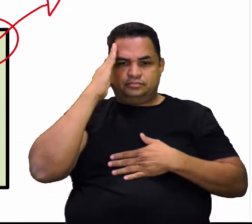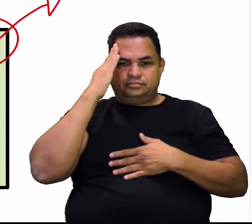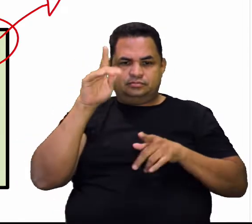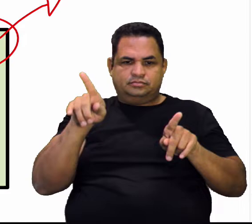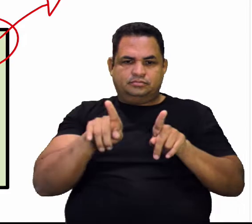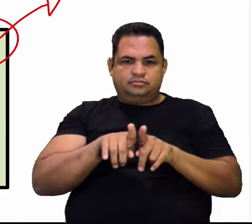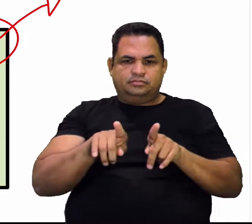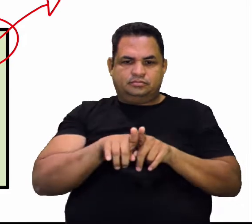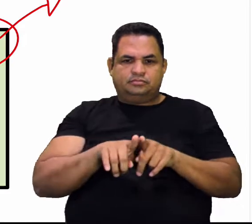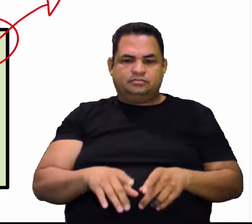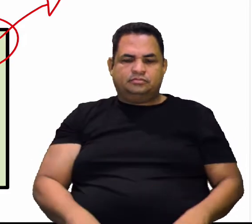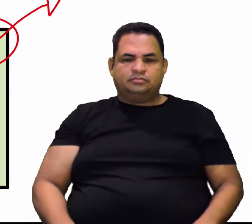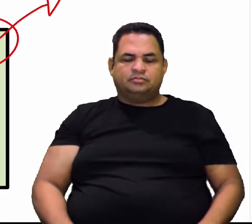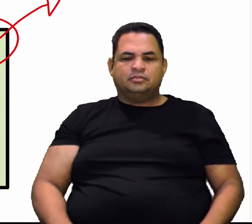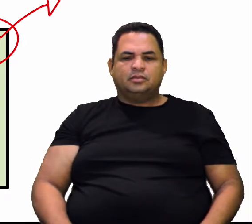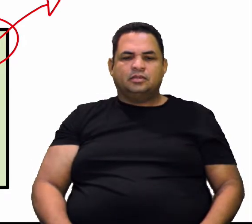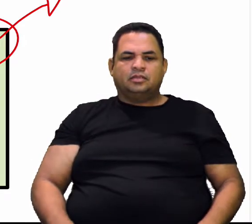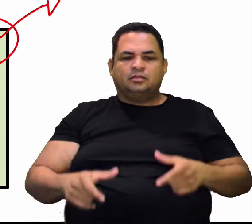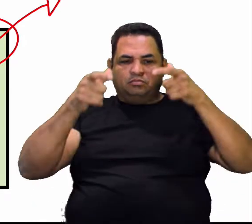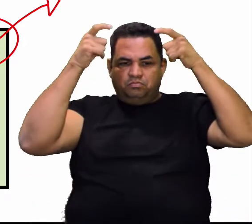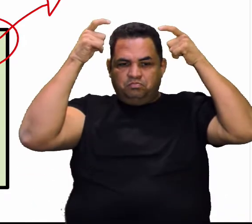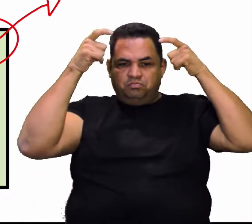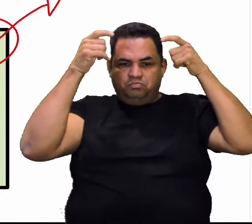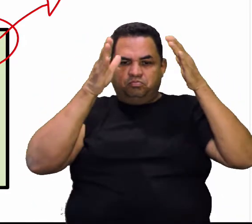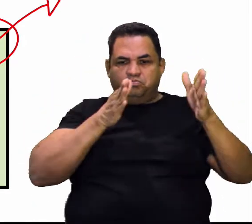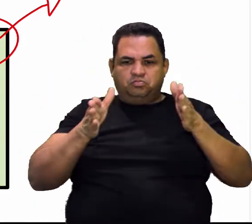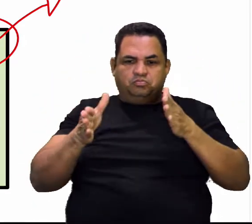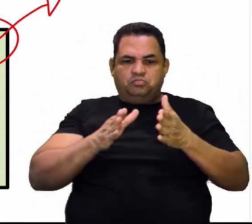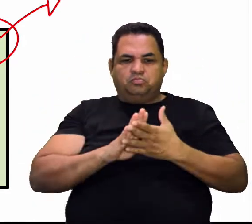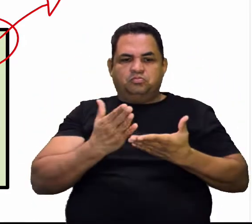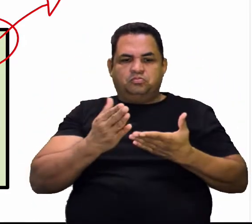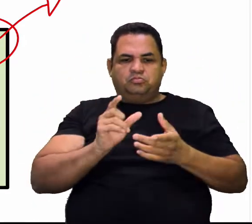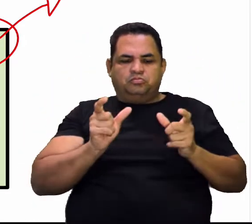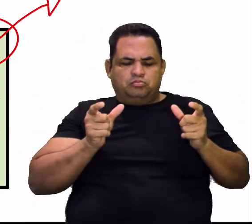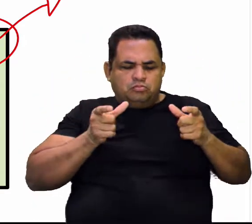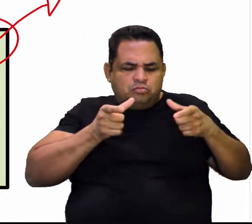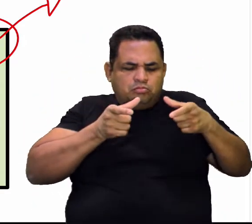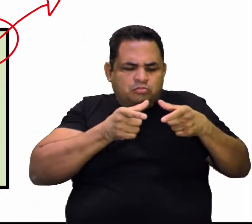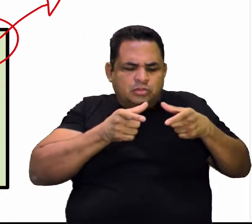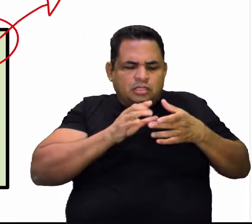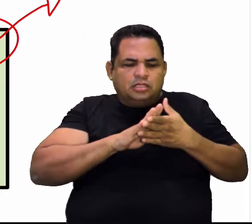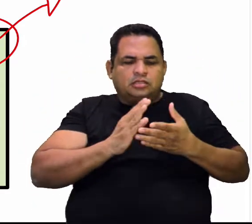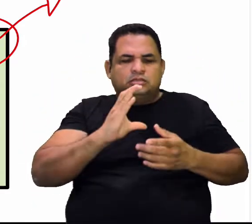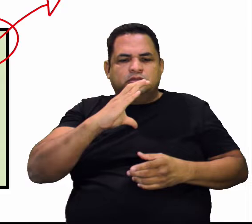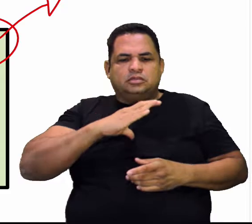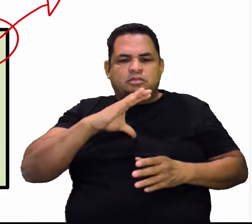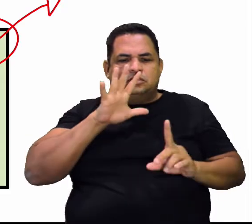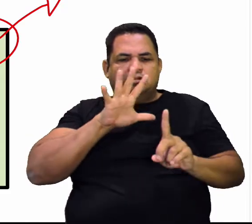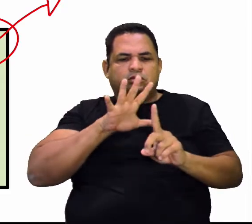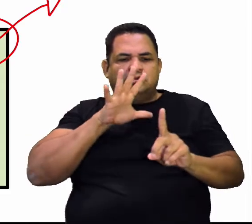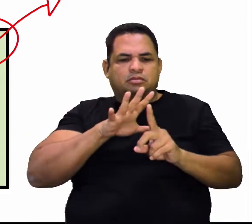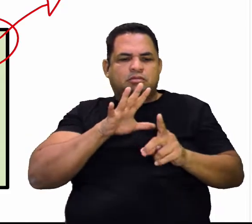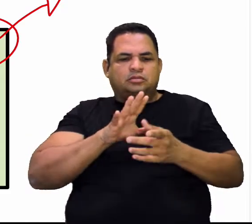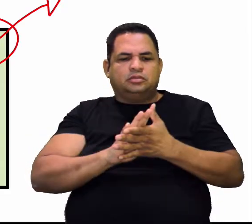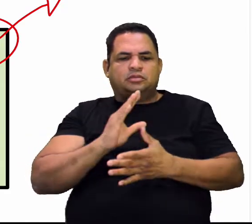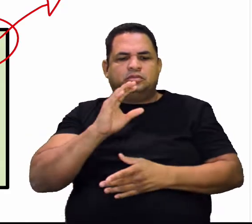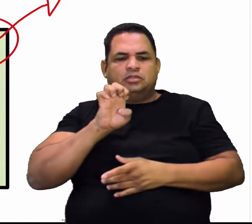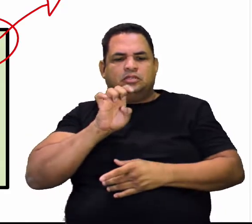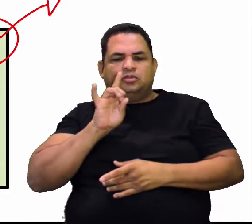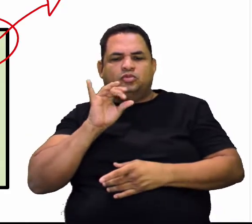também. A monarquia, então, o período em que Roma era uma pequena cidade sob a influência dos